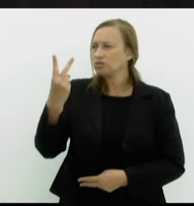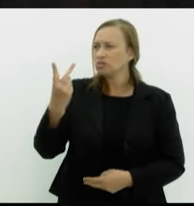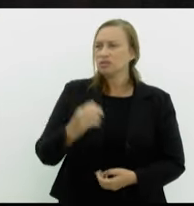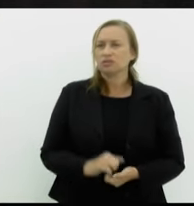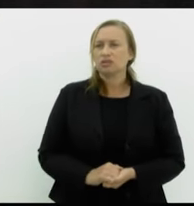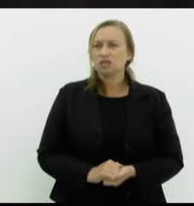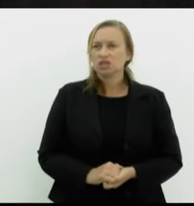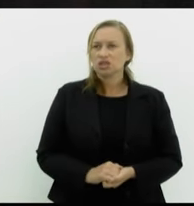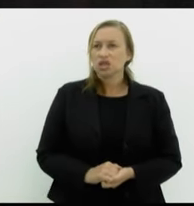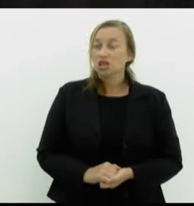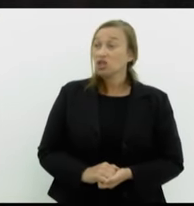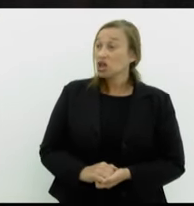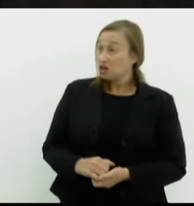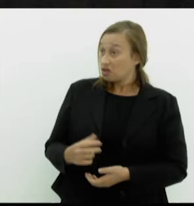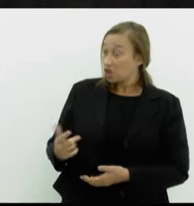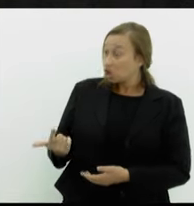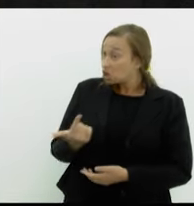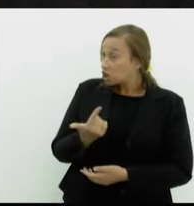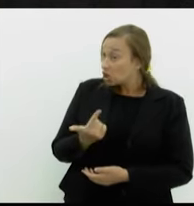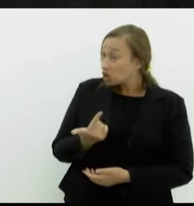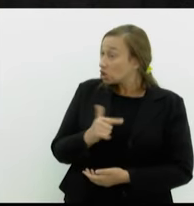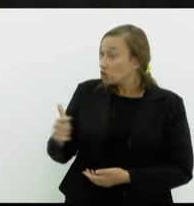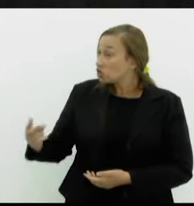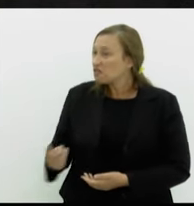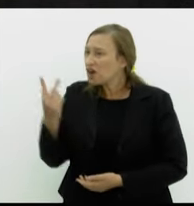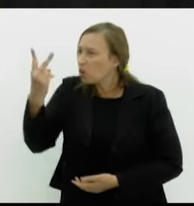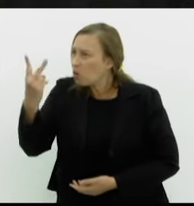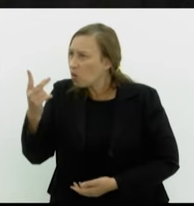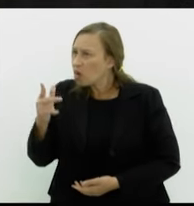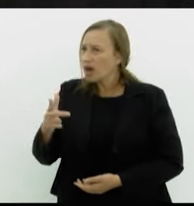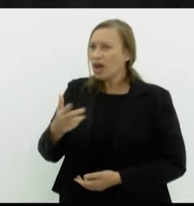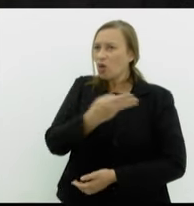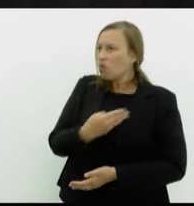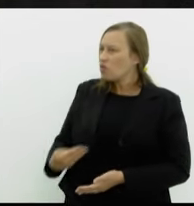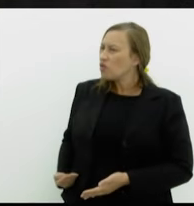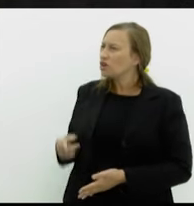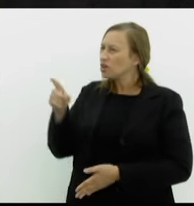Desqualificado é o governo do qual você é cúmplice em Niterói.